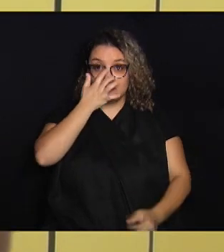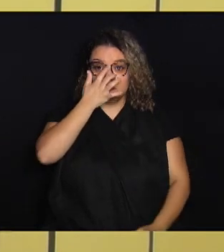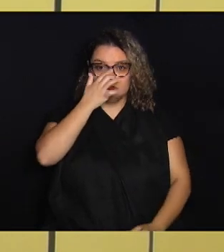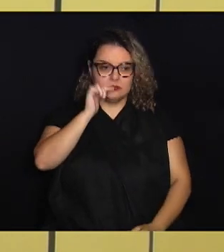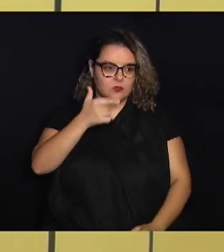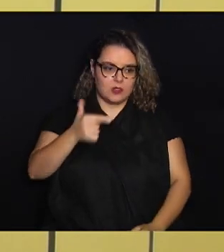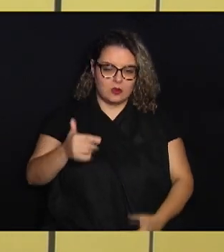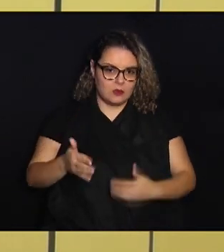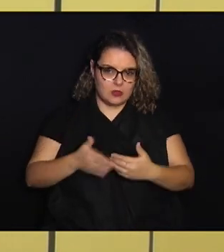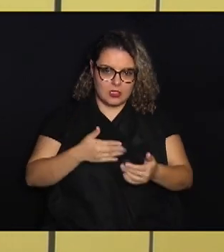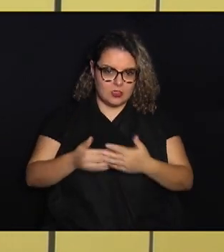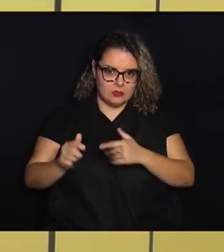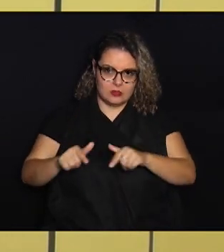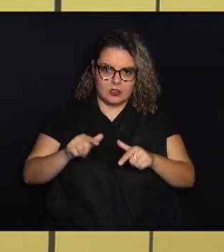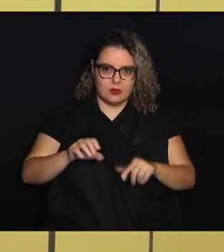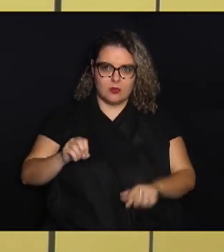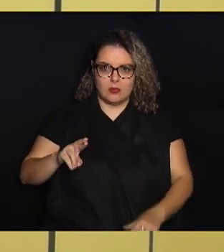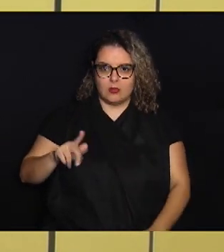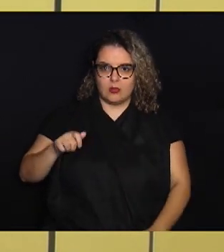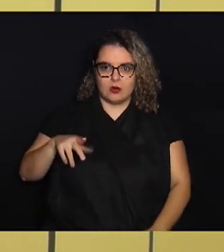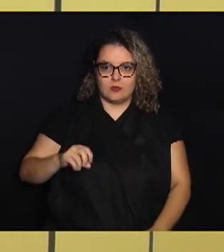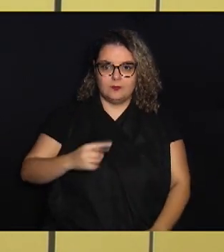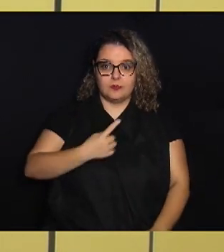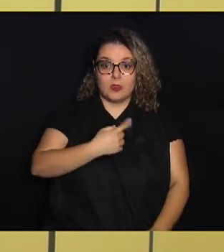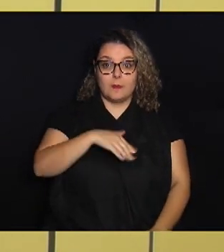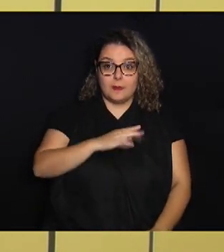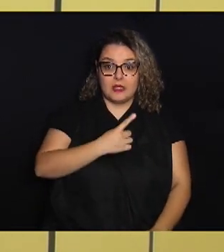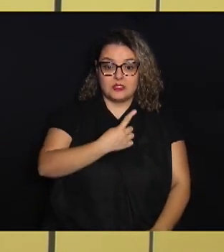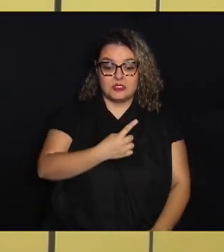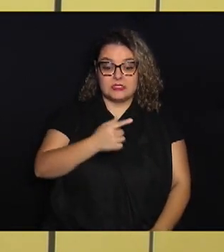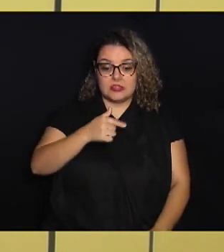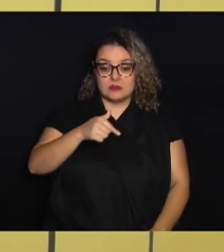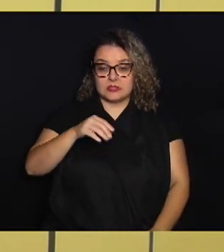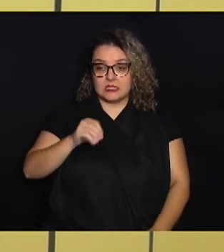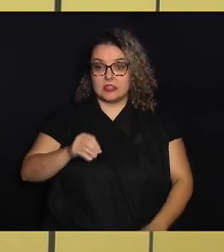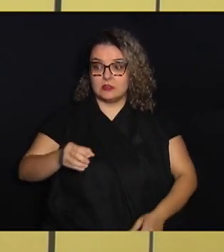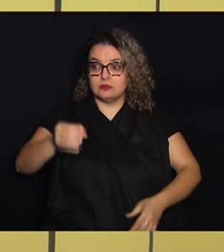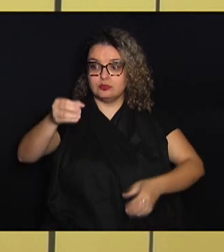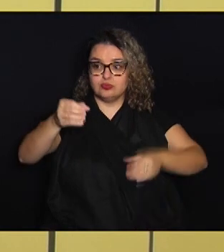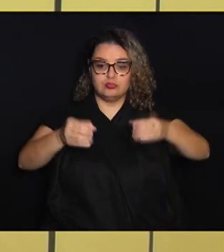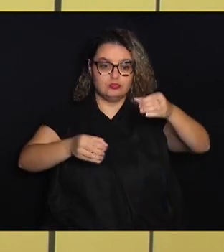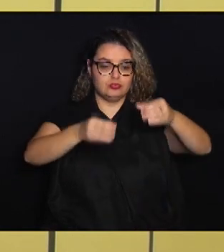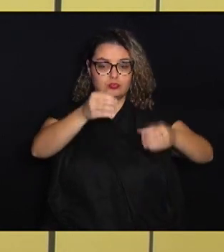não é qualquer lugar que tem um órgão daquele, tem mais de 170 tubos. Foi instalado ali em